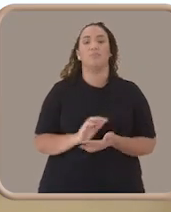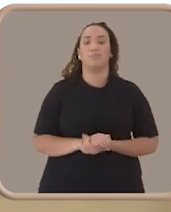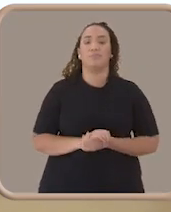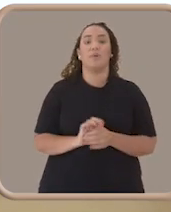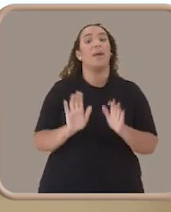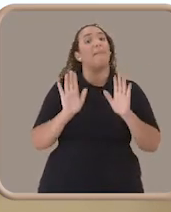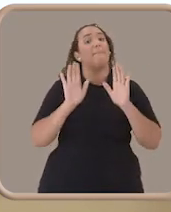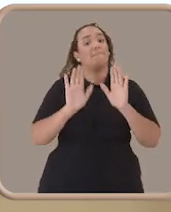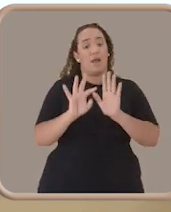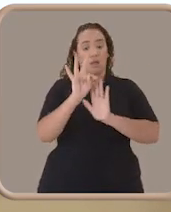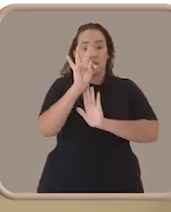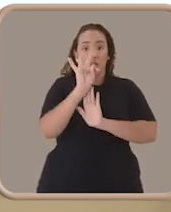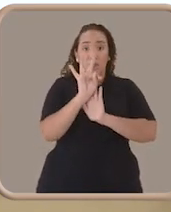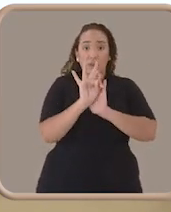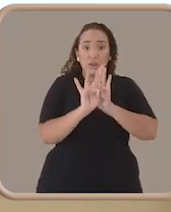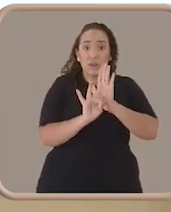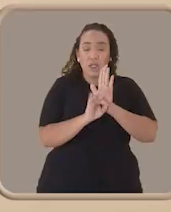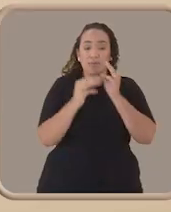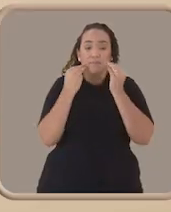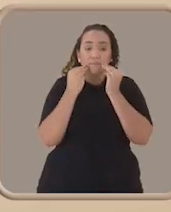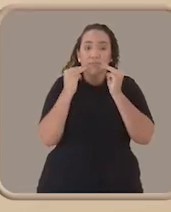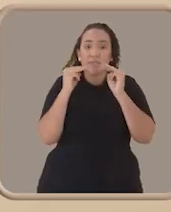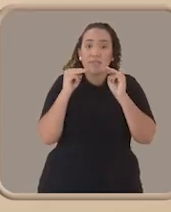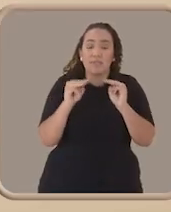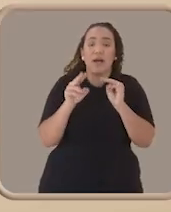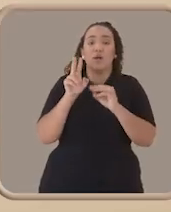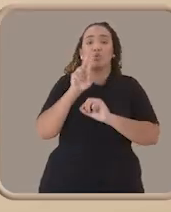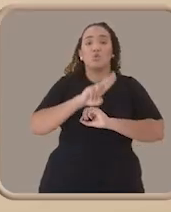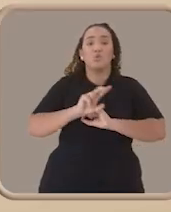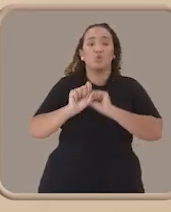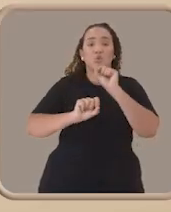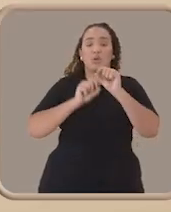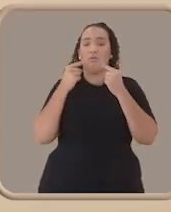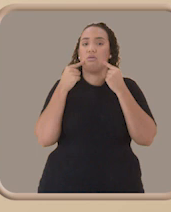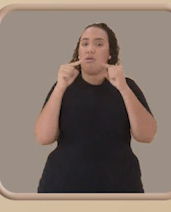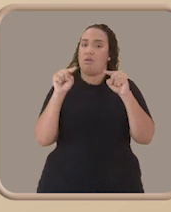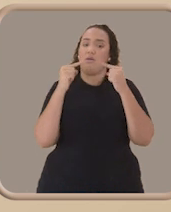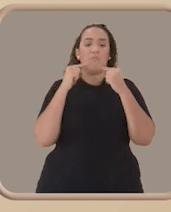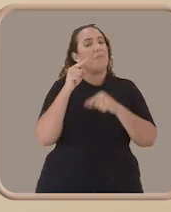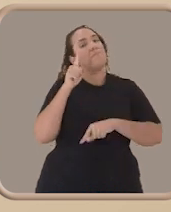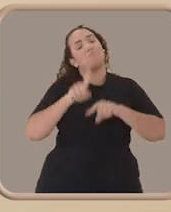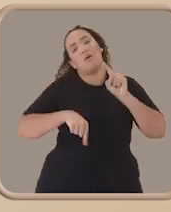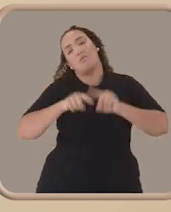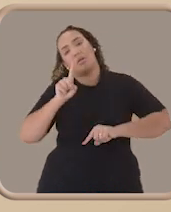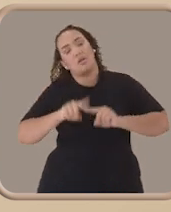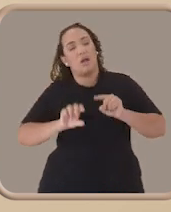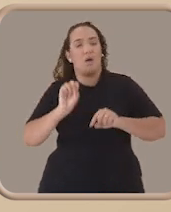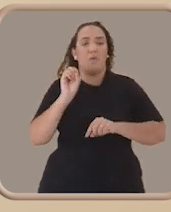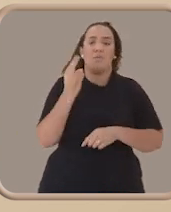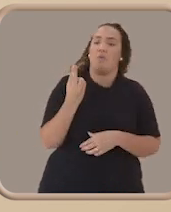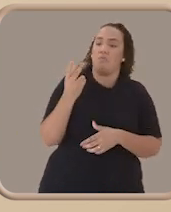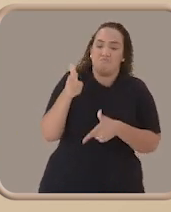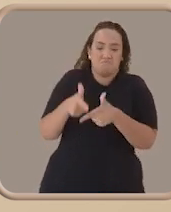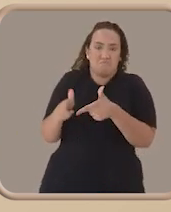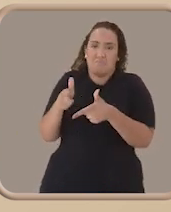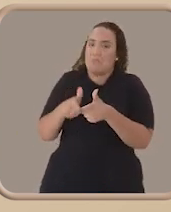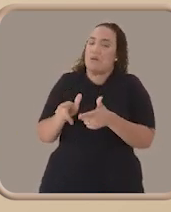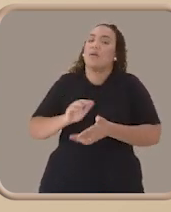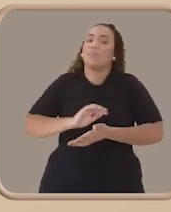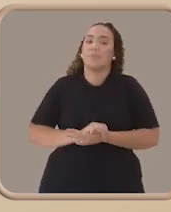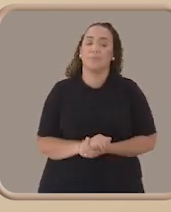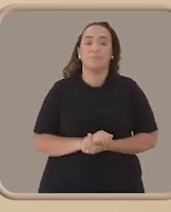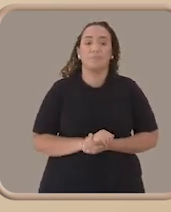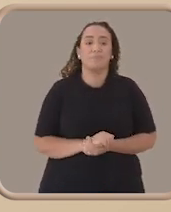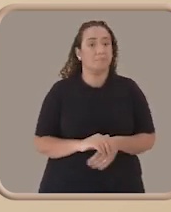mas o corpo do texto deve ser utilizado para fazer uma reclamação sobre algum produto ou situação. Sendo assim,